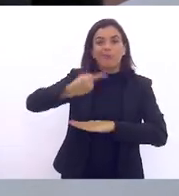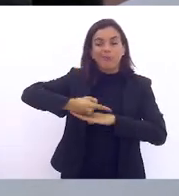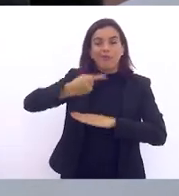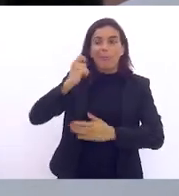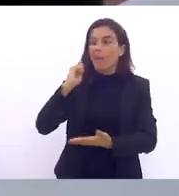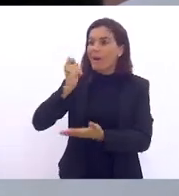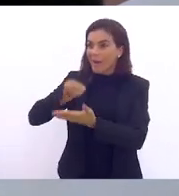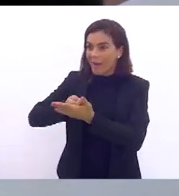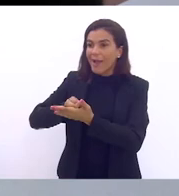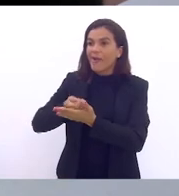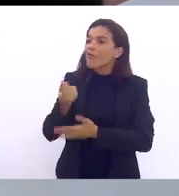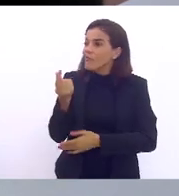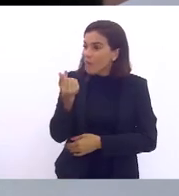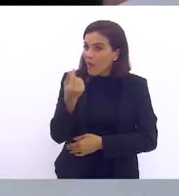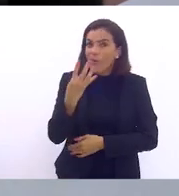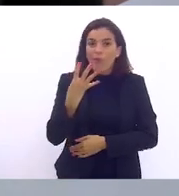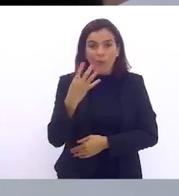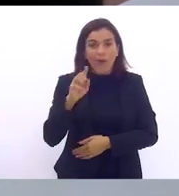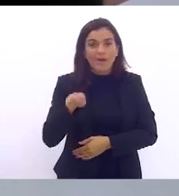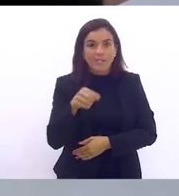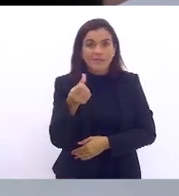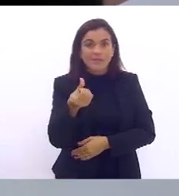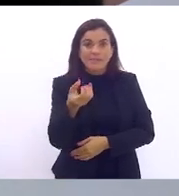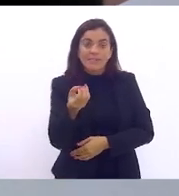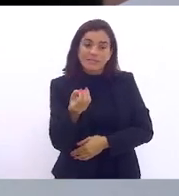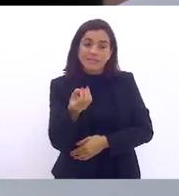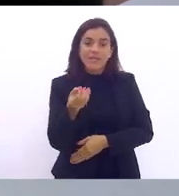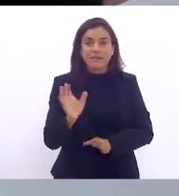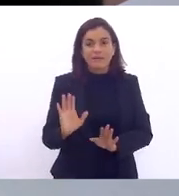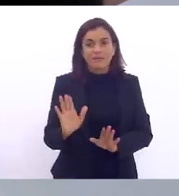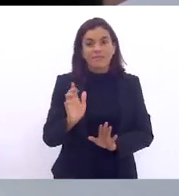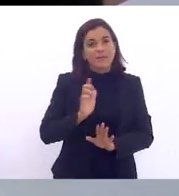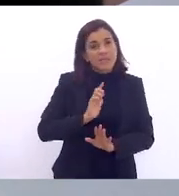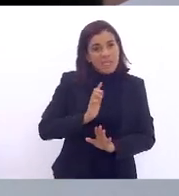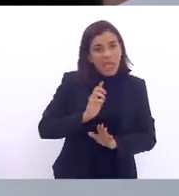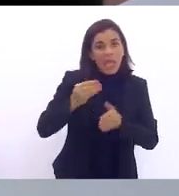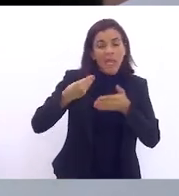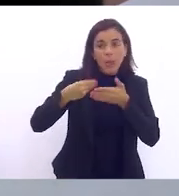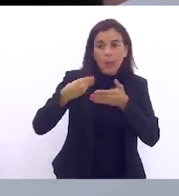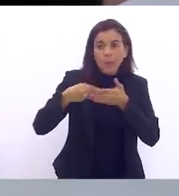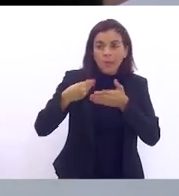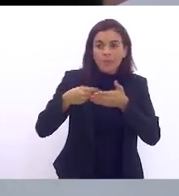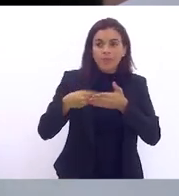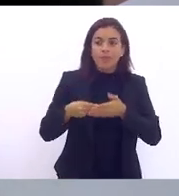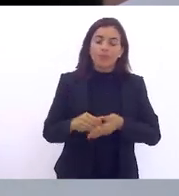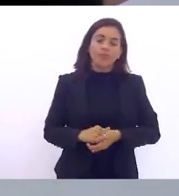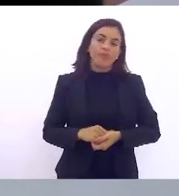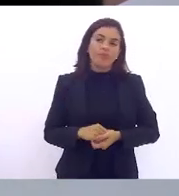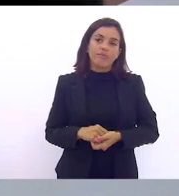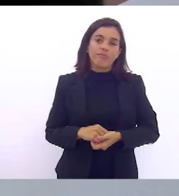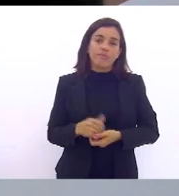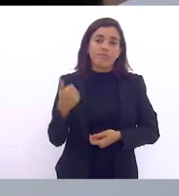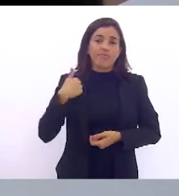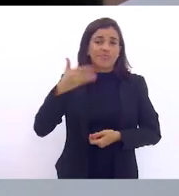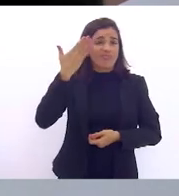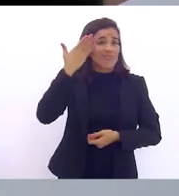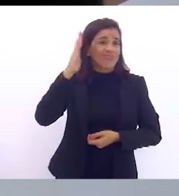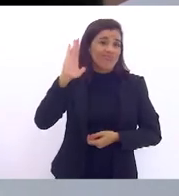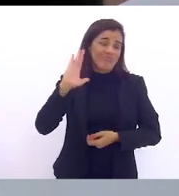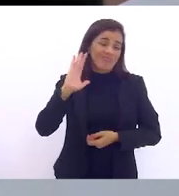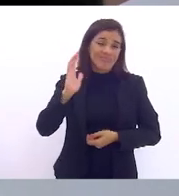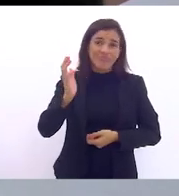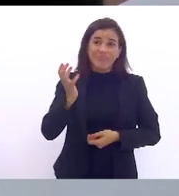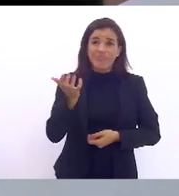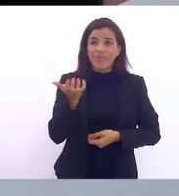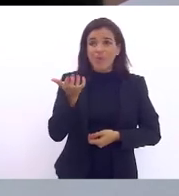pagar o valor é 460 pá pá já tem tag enfim e eu não sei eu queria até